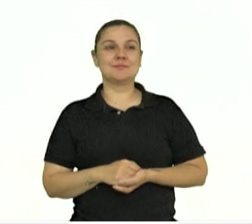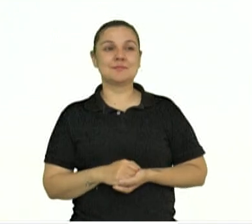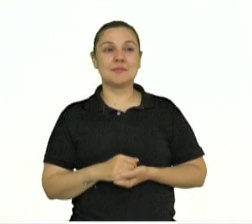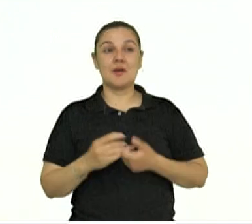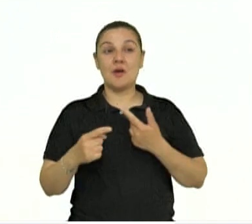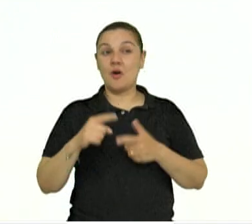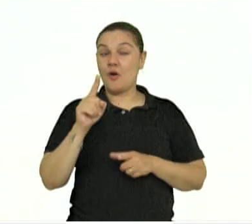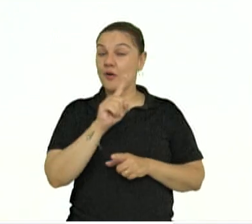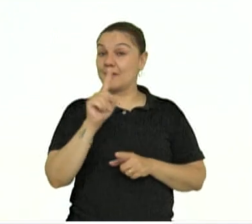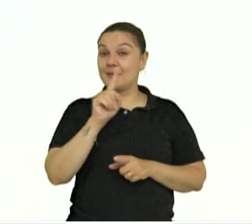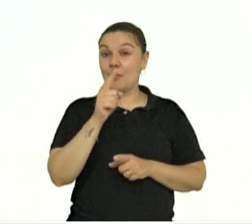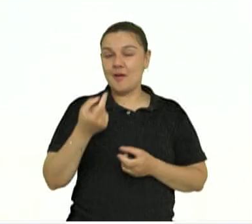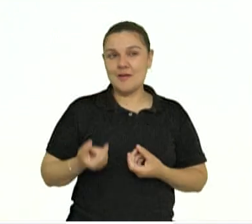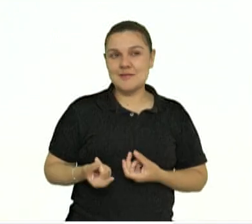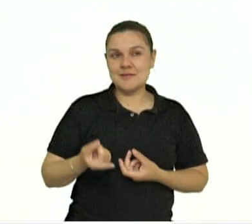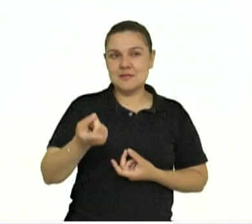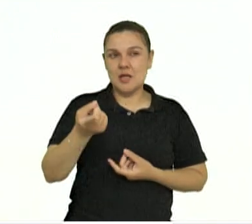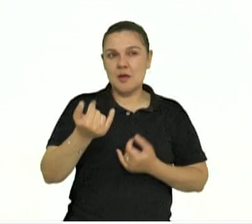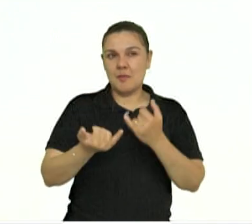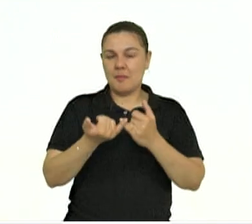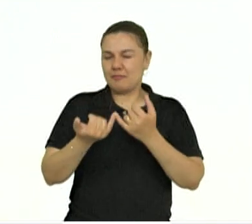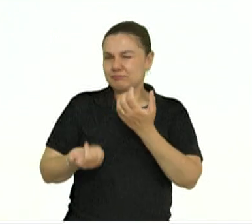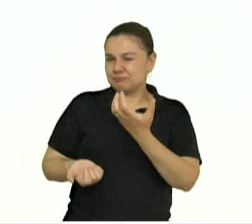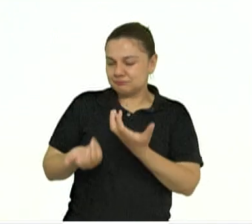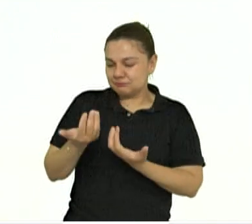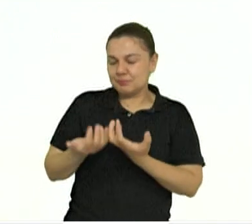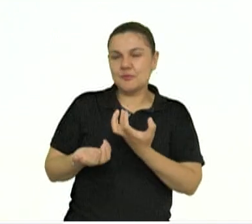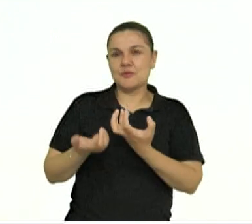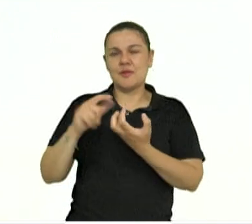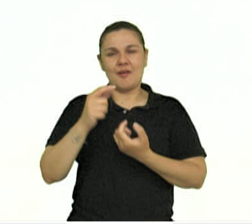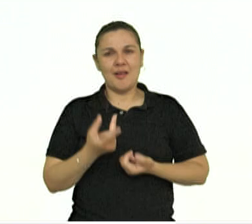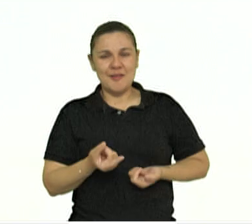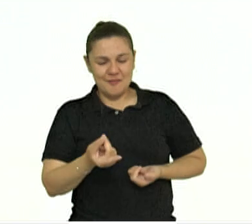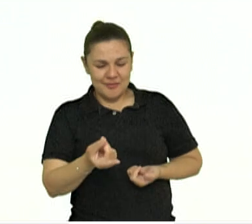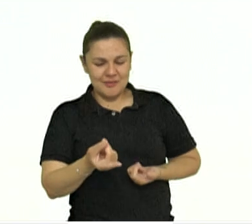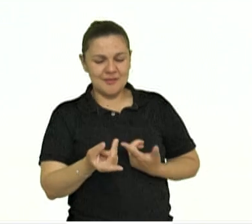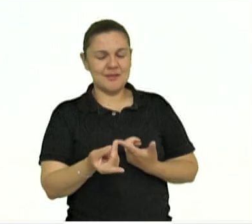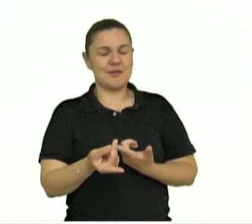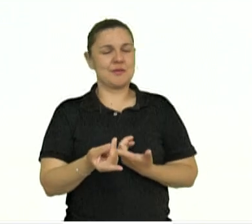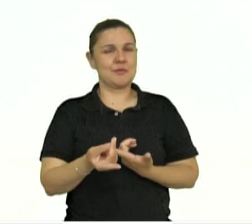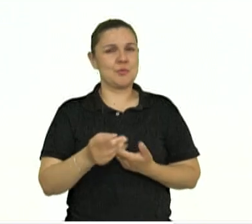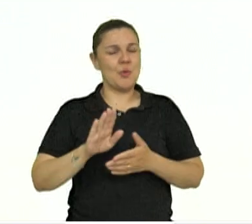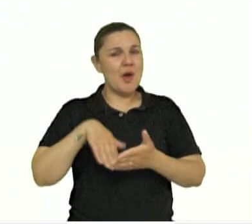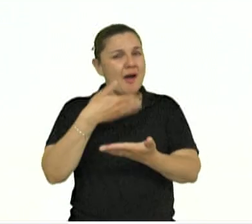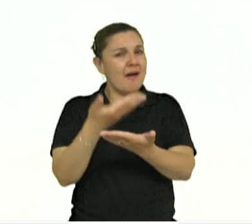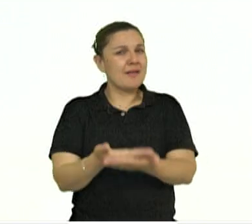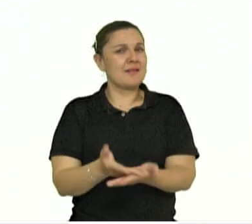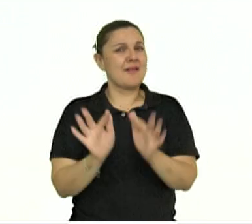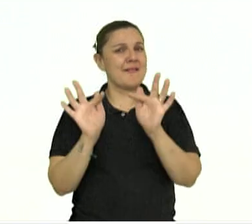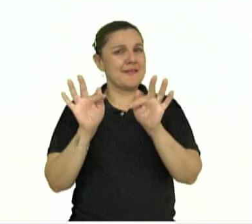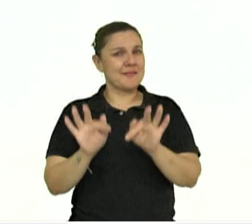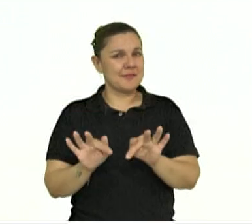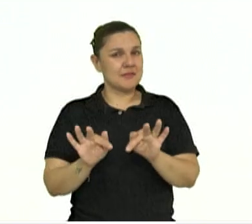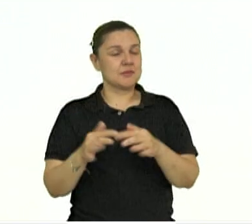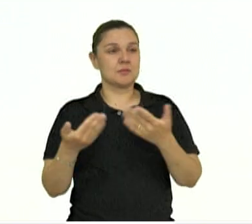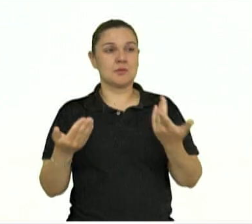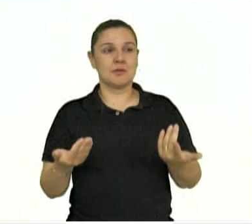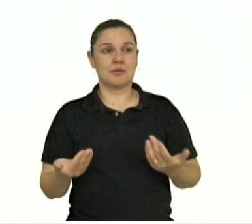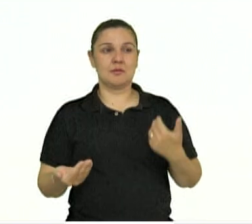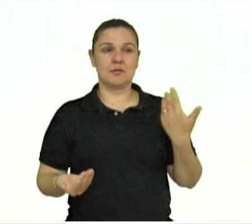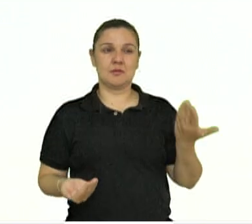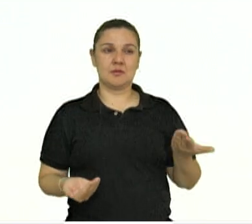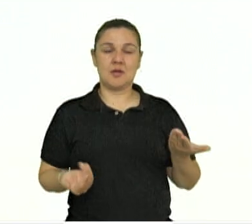nós temos ali a chama, mas depois ele fala infinito, que enquanto dure. Então, o